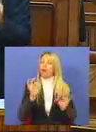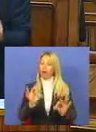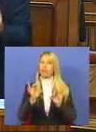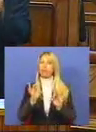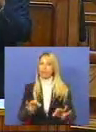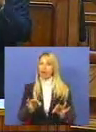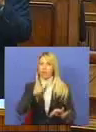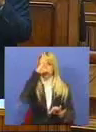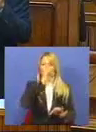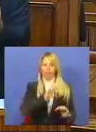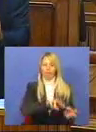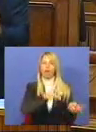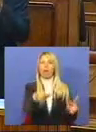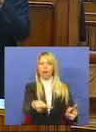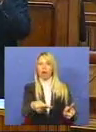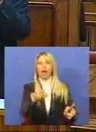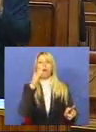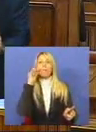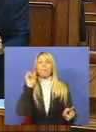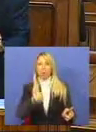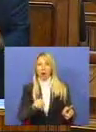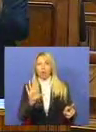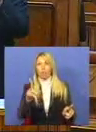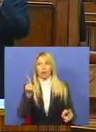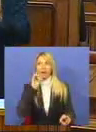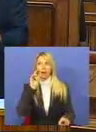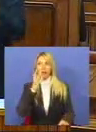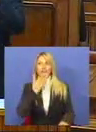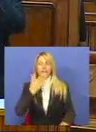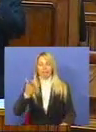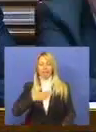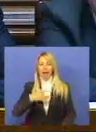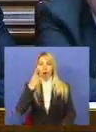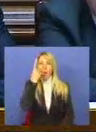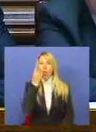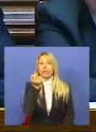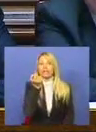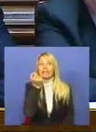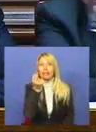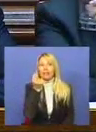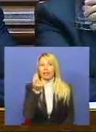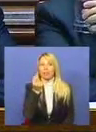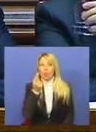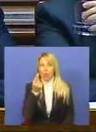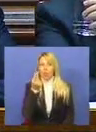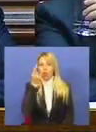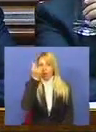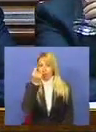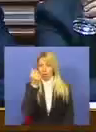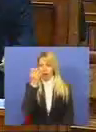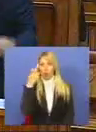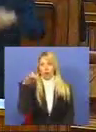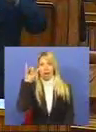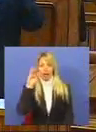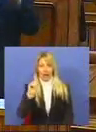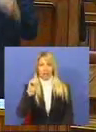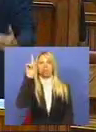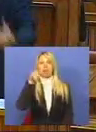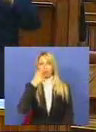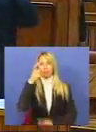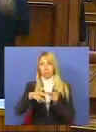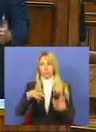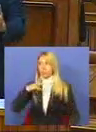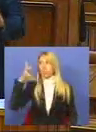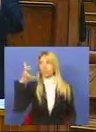1 cêntimo dos portugueses e do IRS é usado para pagar indemnizações a quem decidiu,